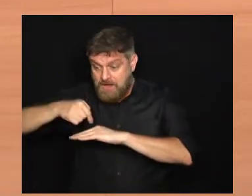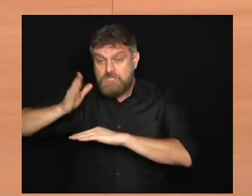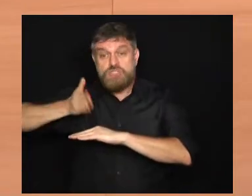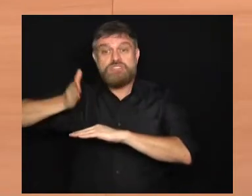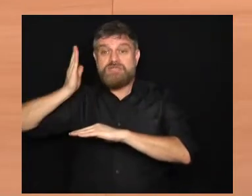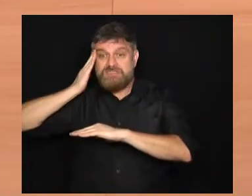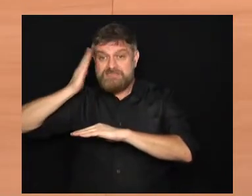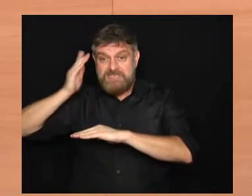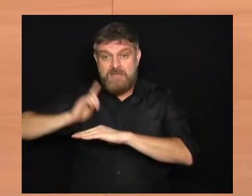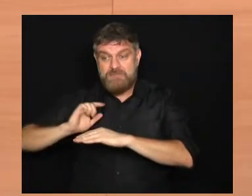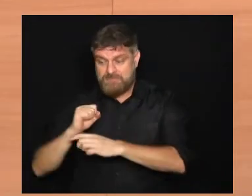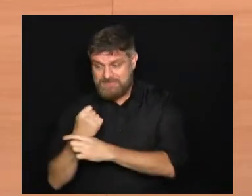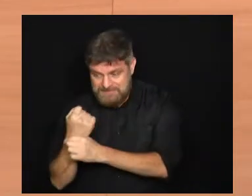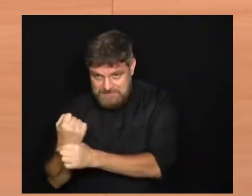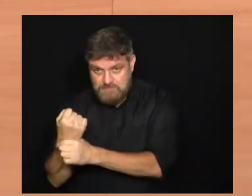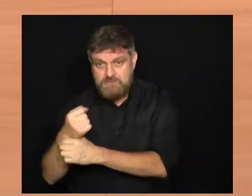segurança,